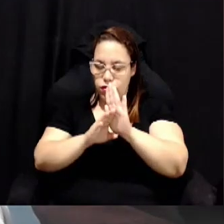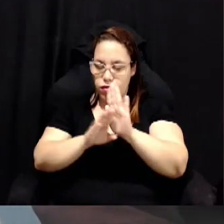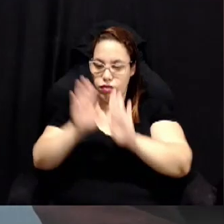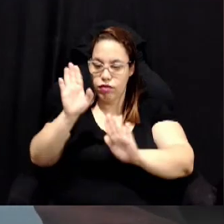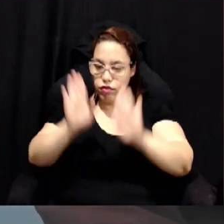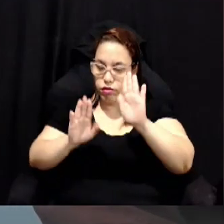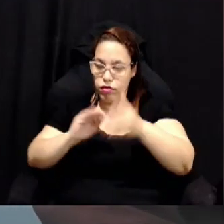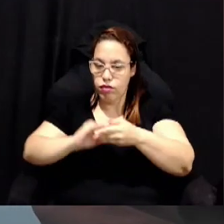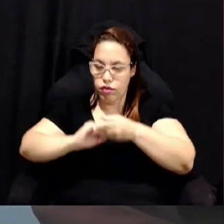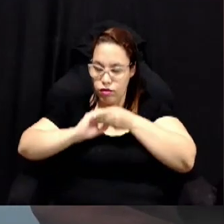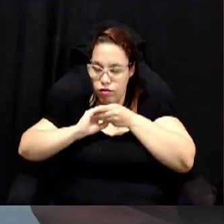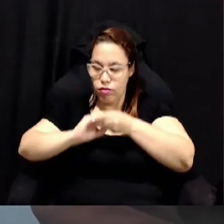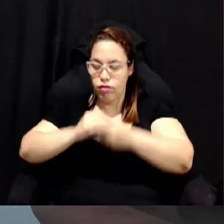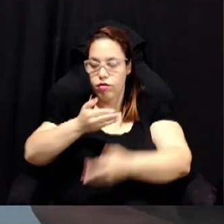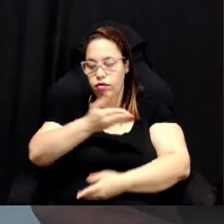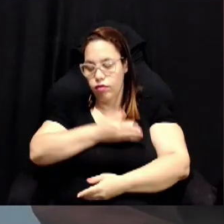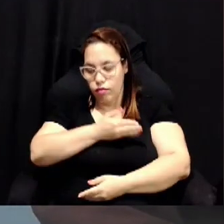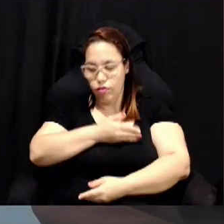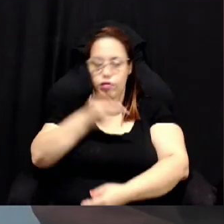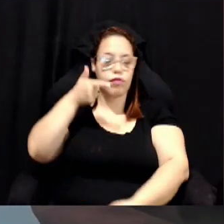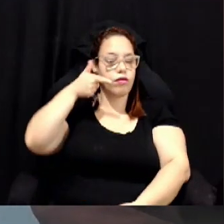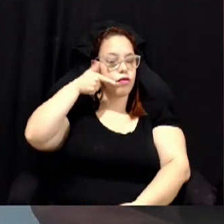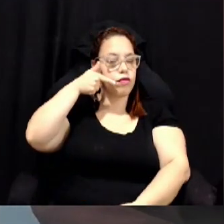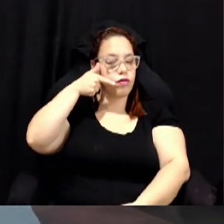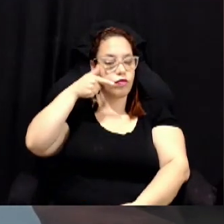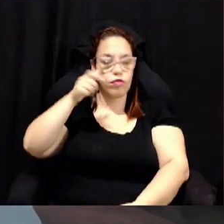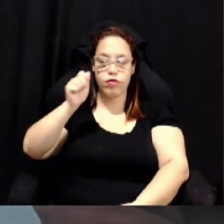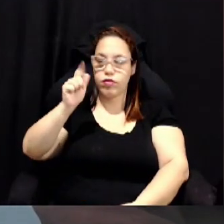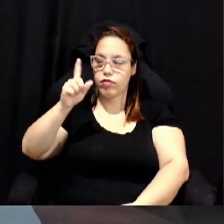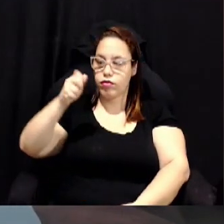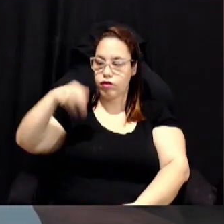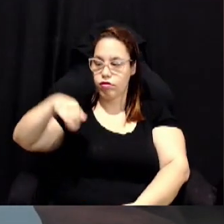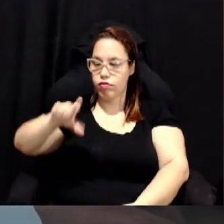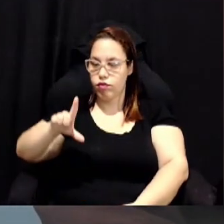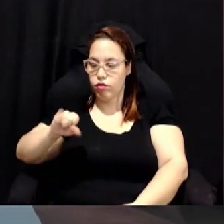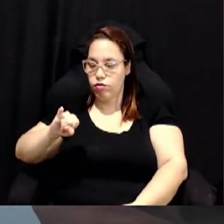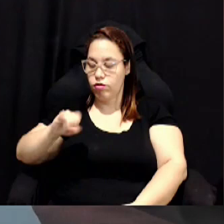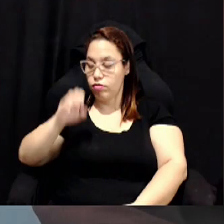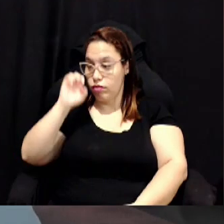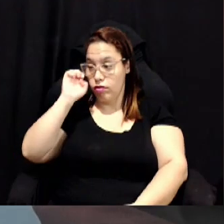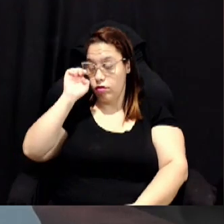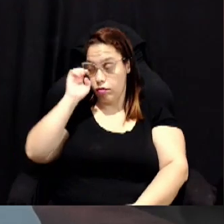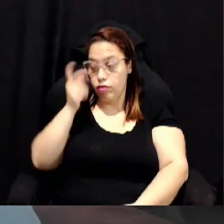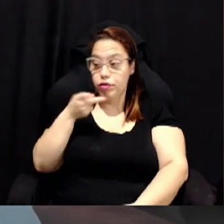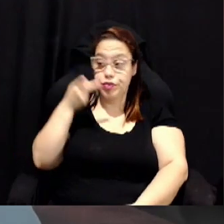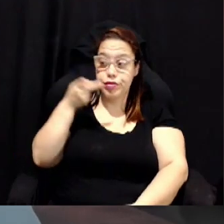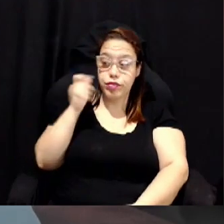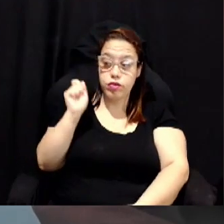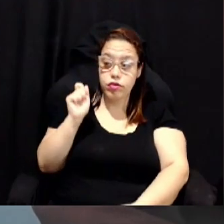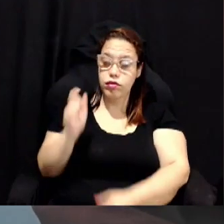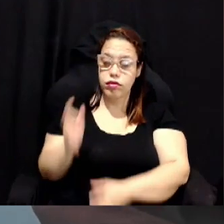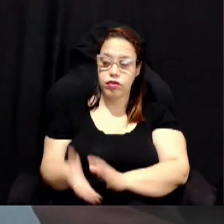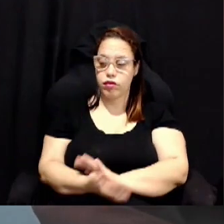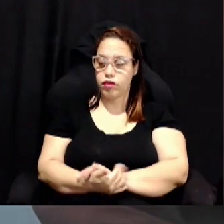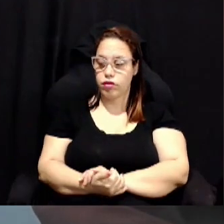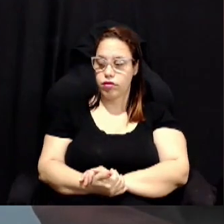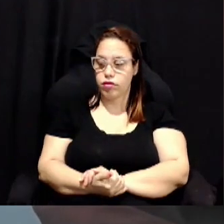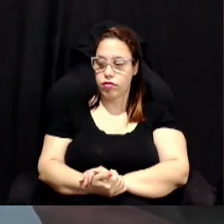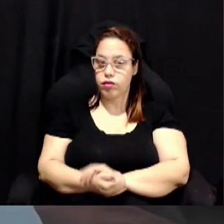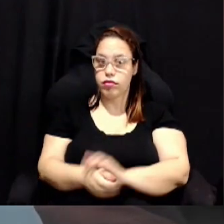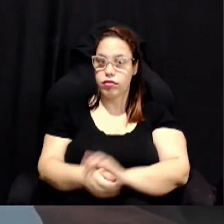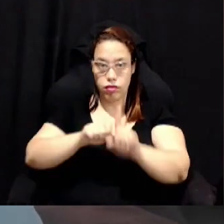meu amigo Guilherme e a Dani. Eu falo que esse mês de abril, um